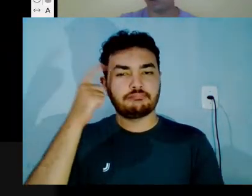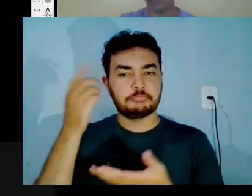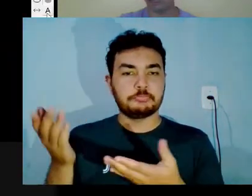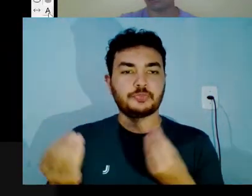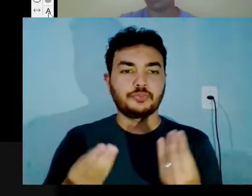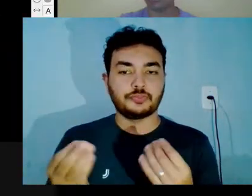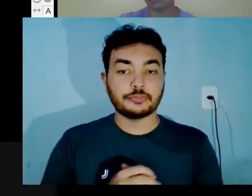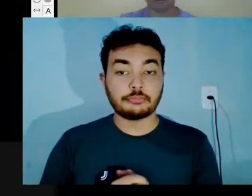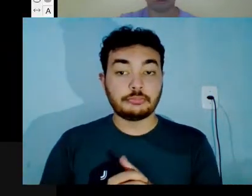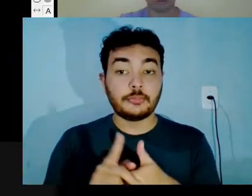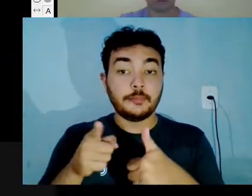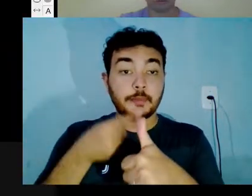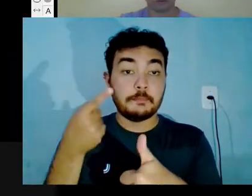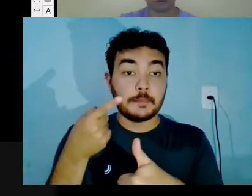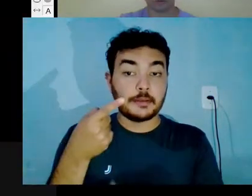o elétron